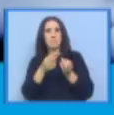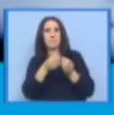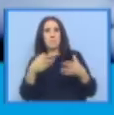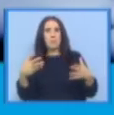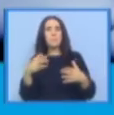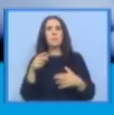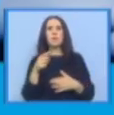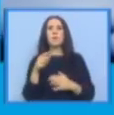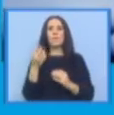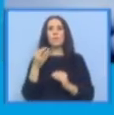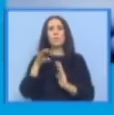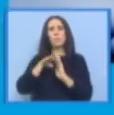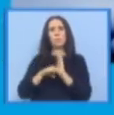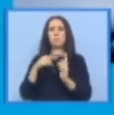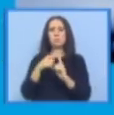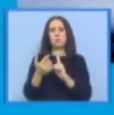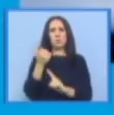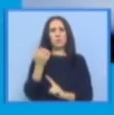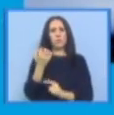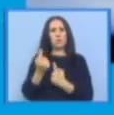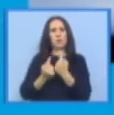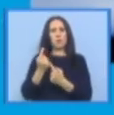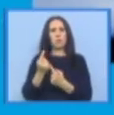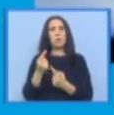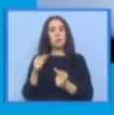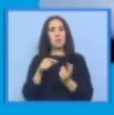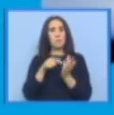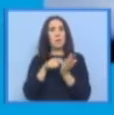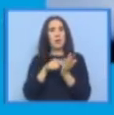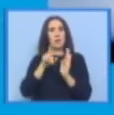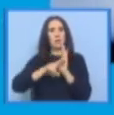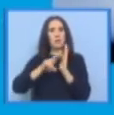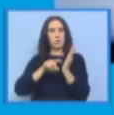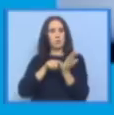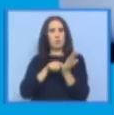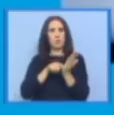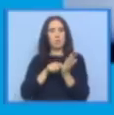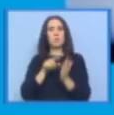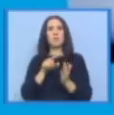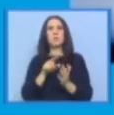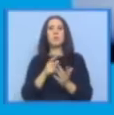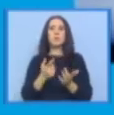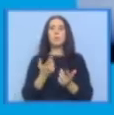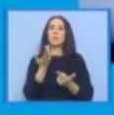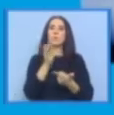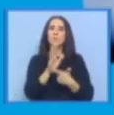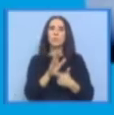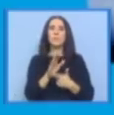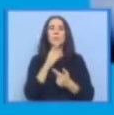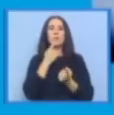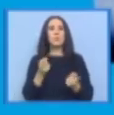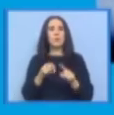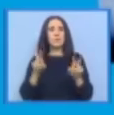Houve alguns programas de sucesso que também estão citados neste relatório. Como o